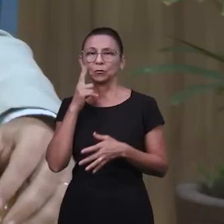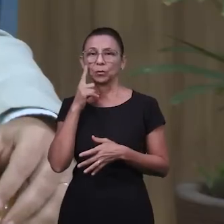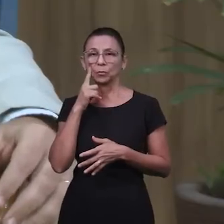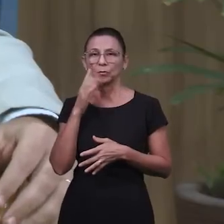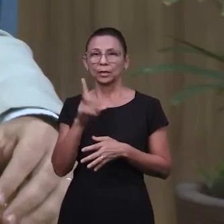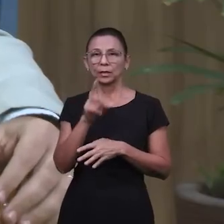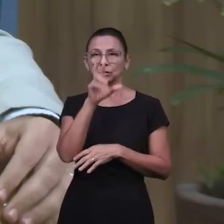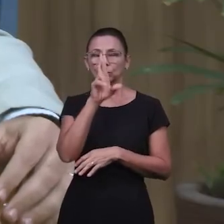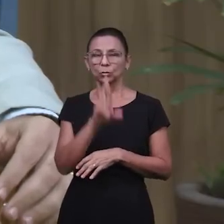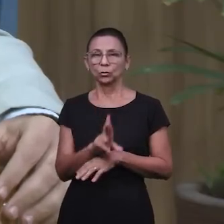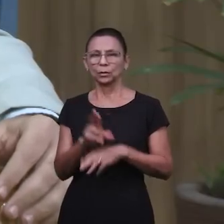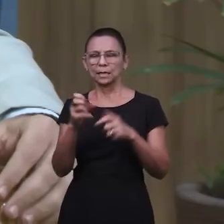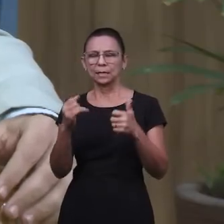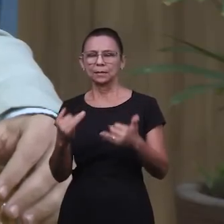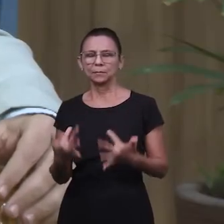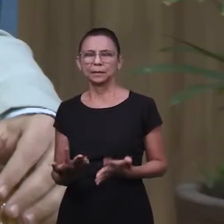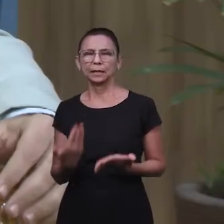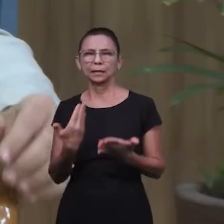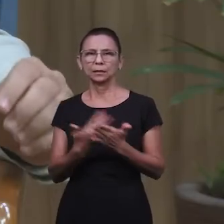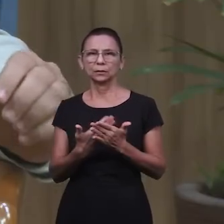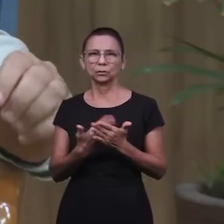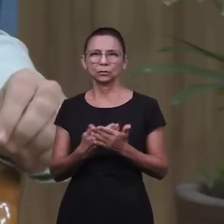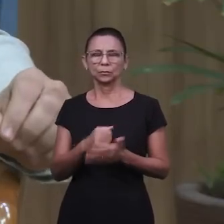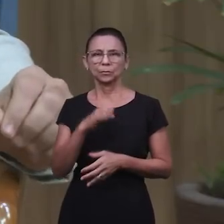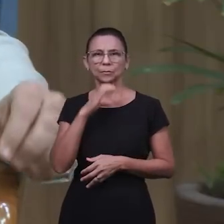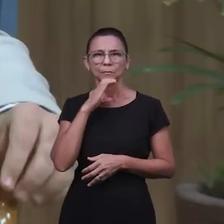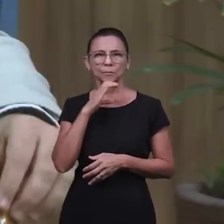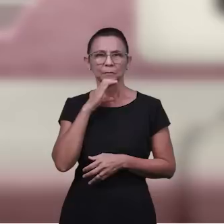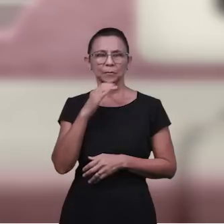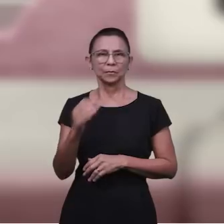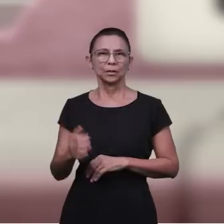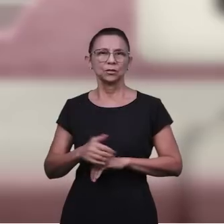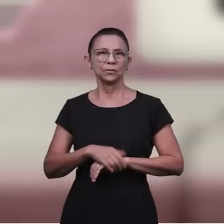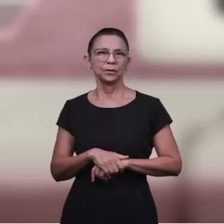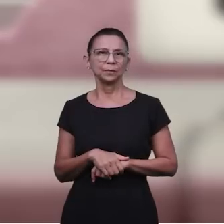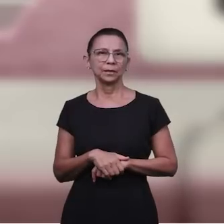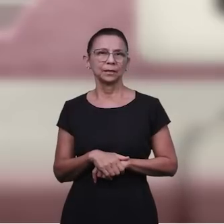doutora Mônica Médici vai aprofundar mais esse conhecimento.